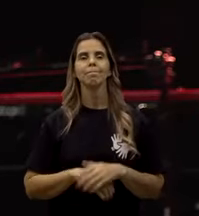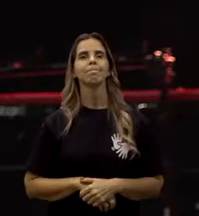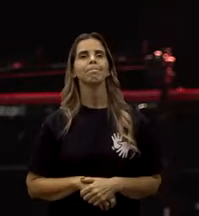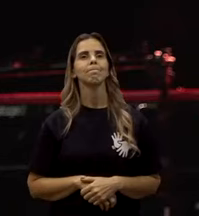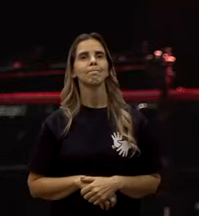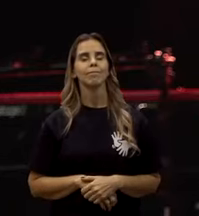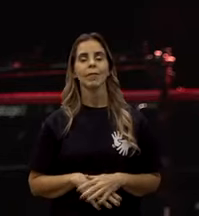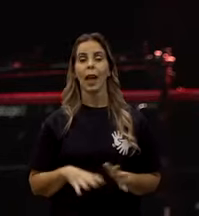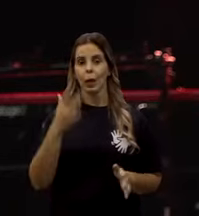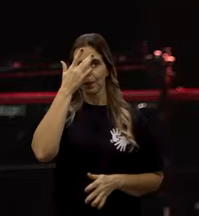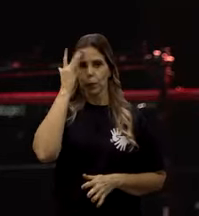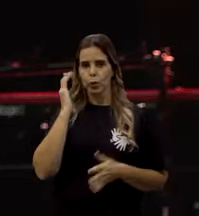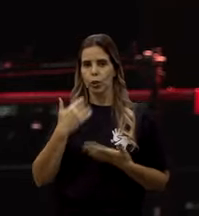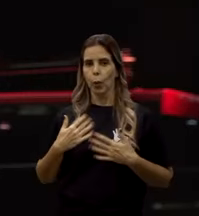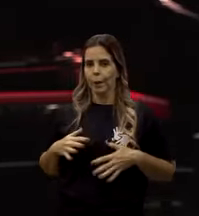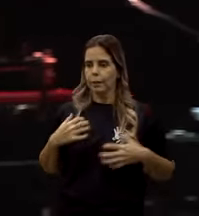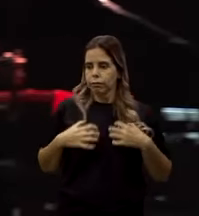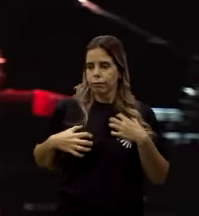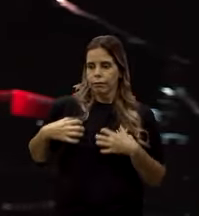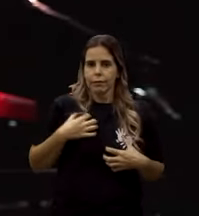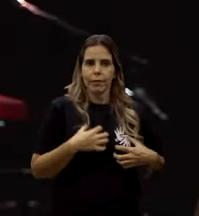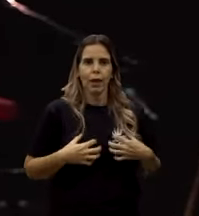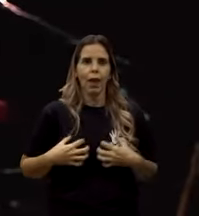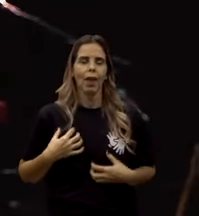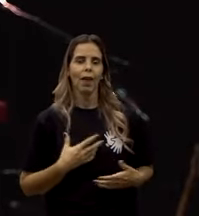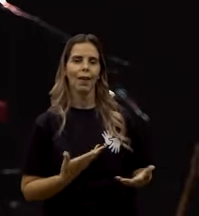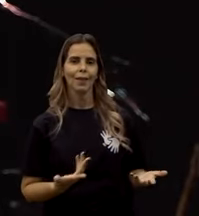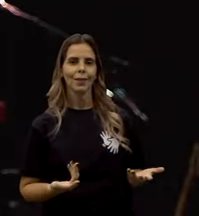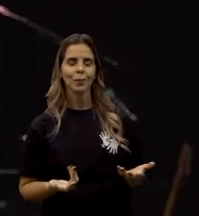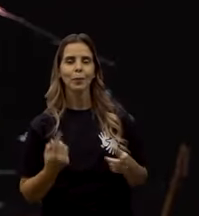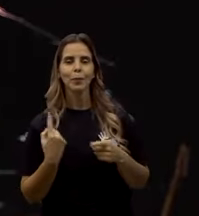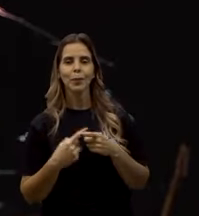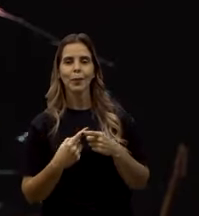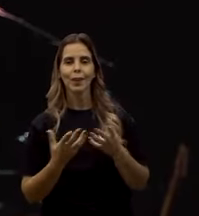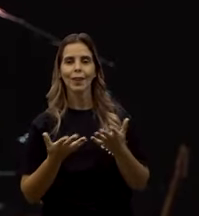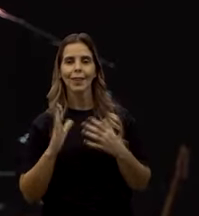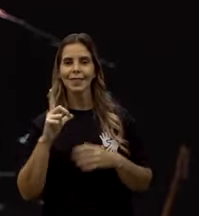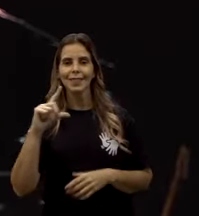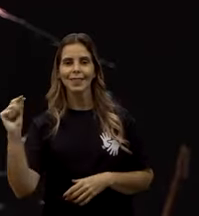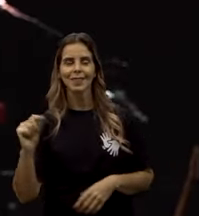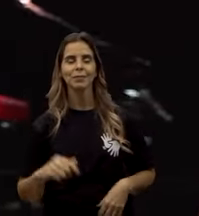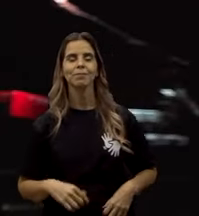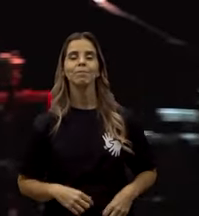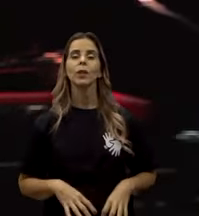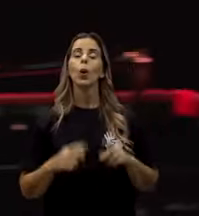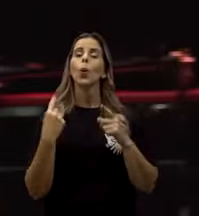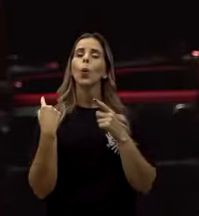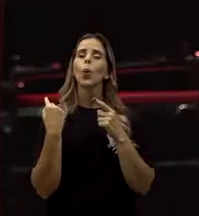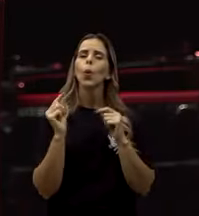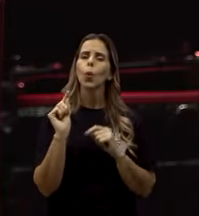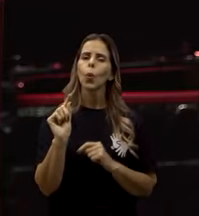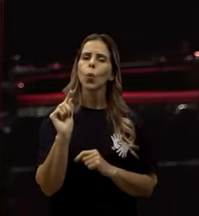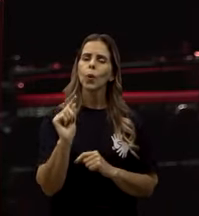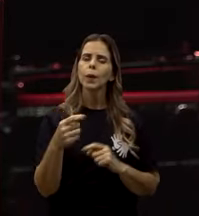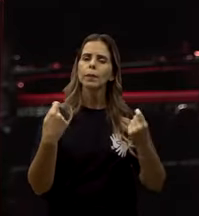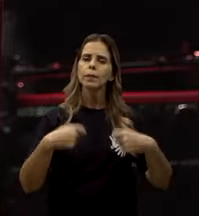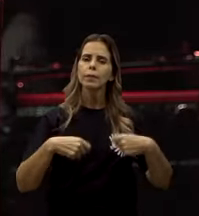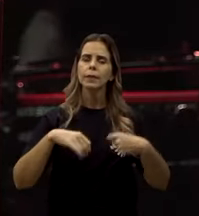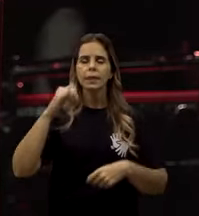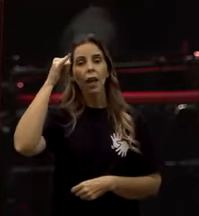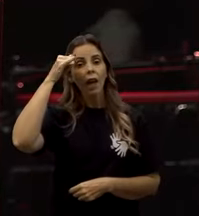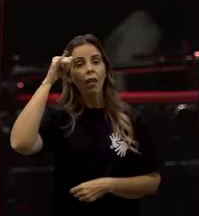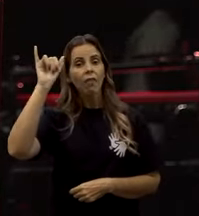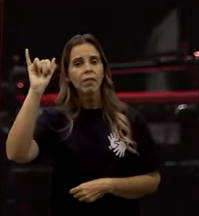ai J ai calma que que eu preciso evitar para eu ter uma vida abundante um relacionamento saudável com